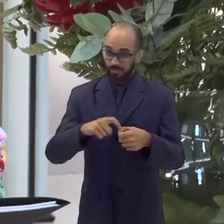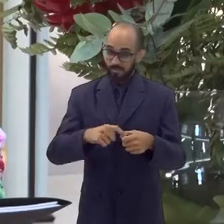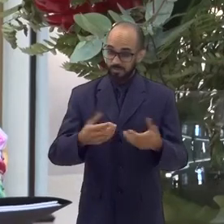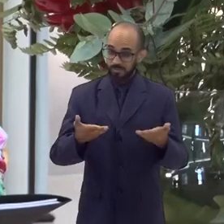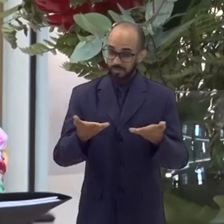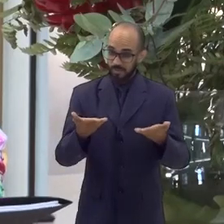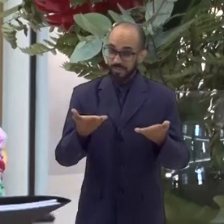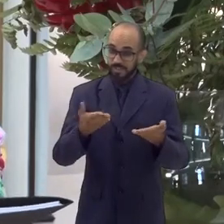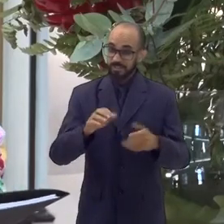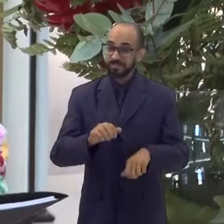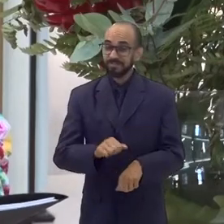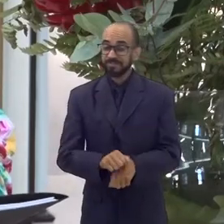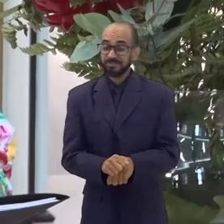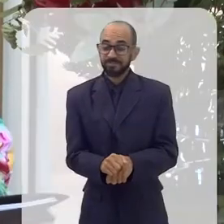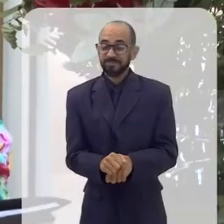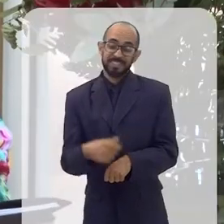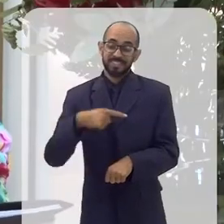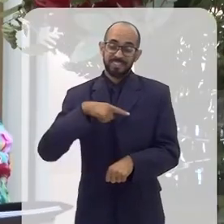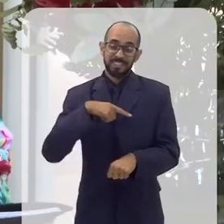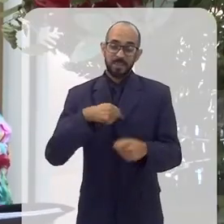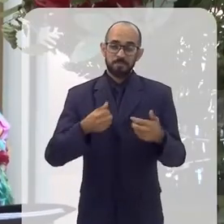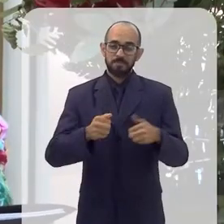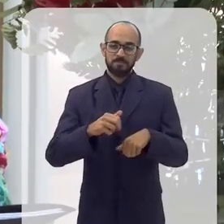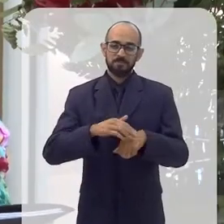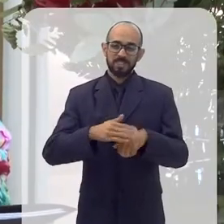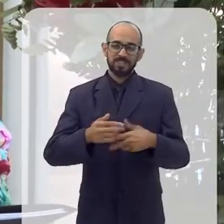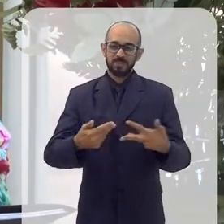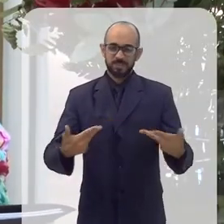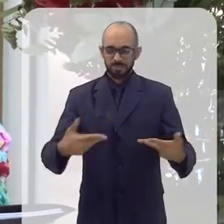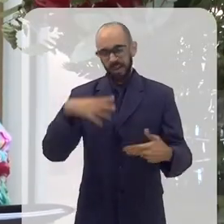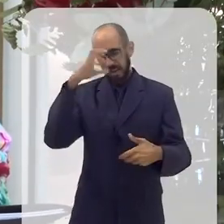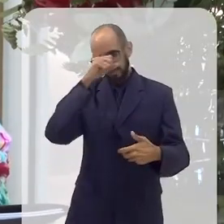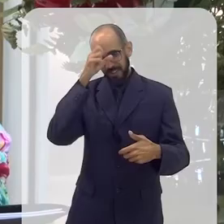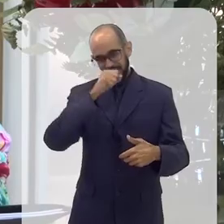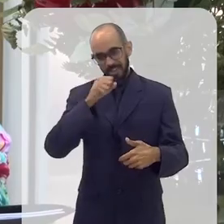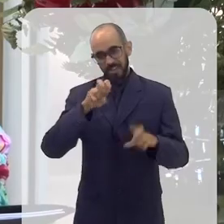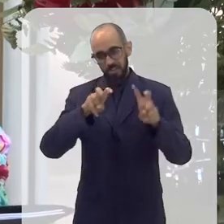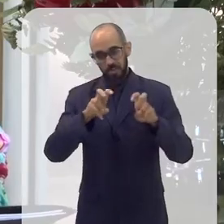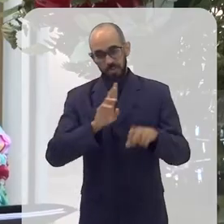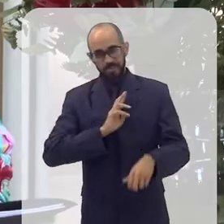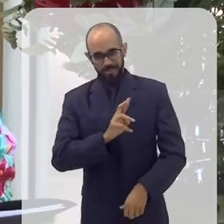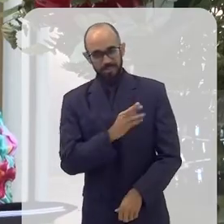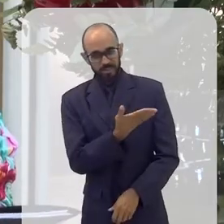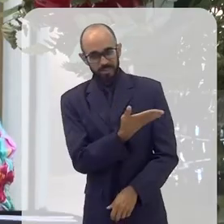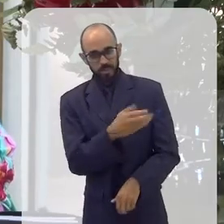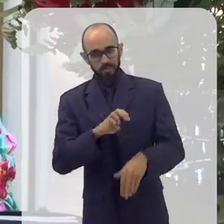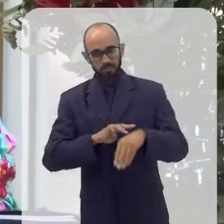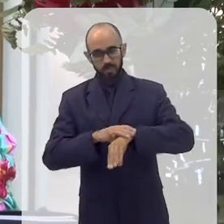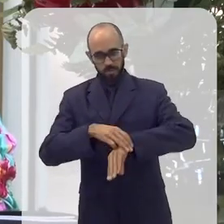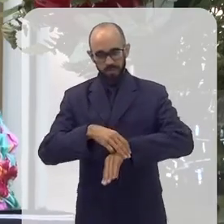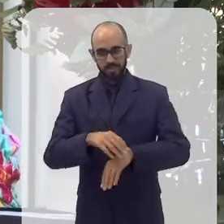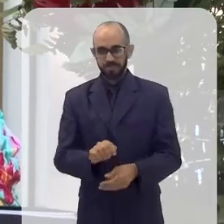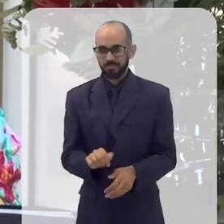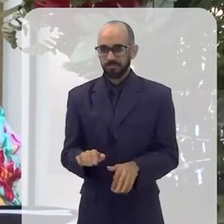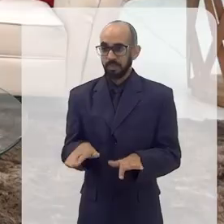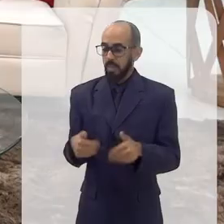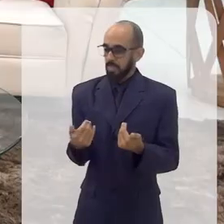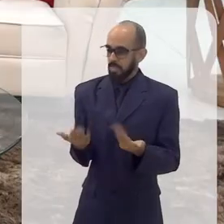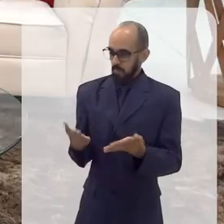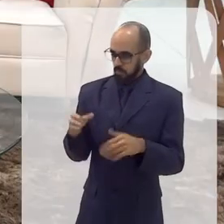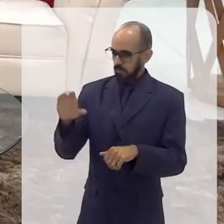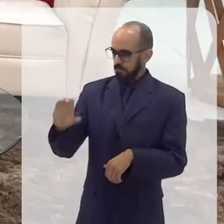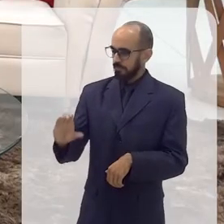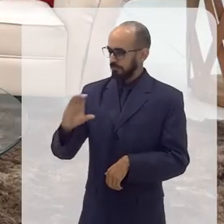Estamos de volta. Temos muita coisa a aprender sobre essa religião. Então vamos lá.